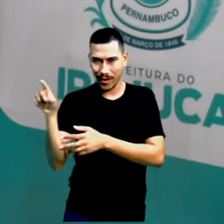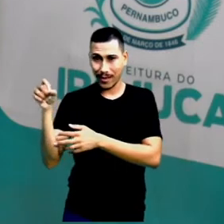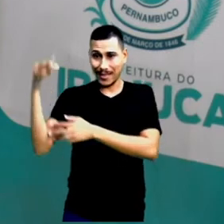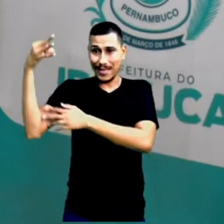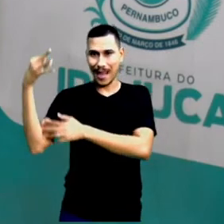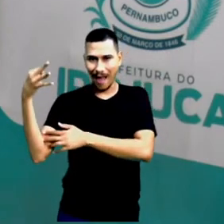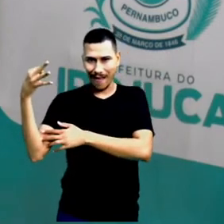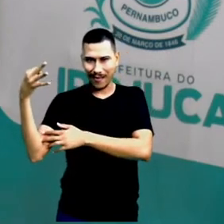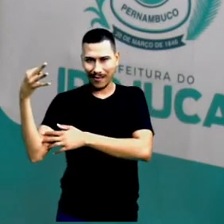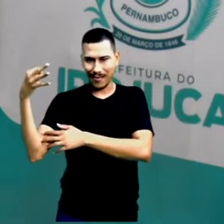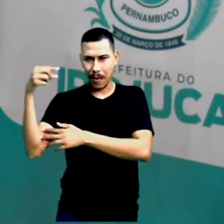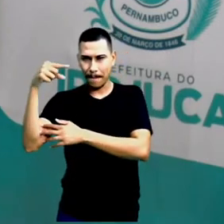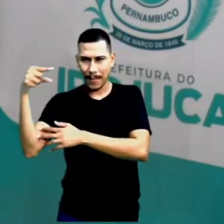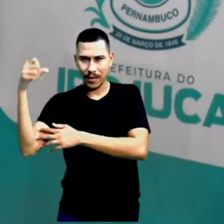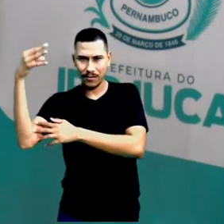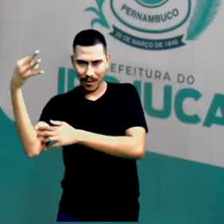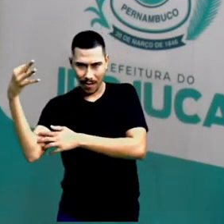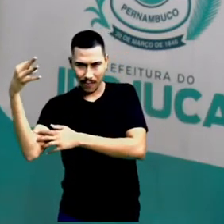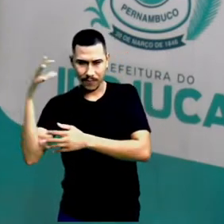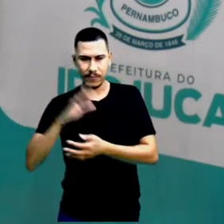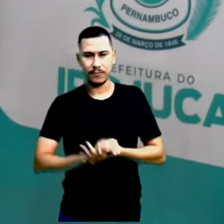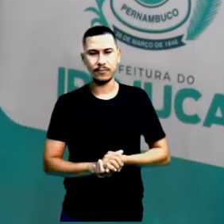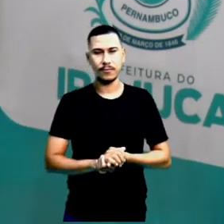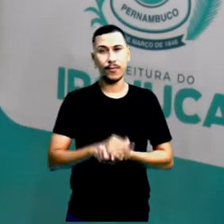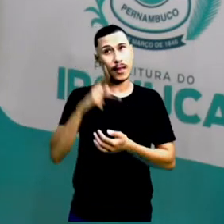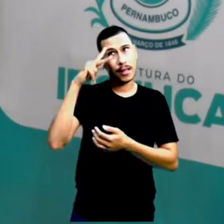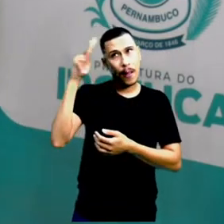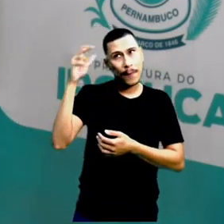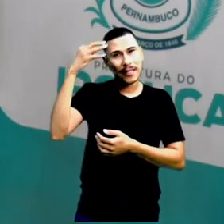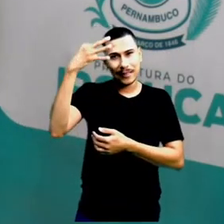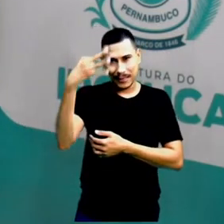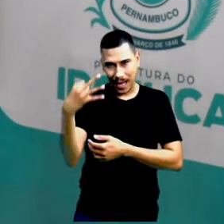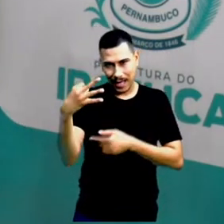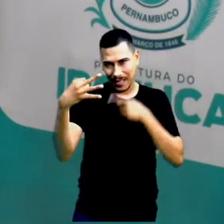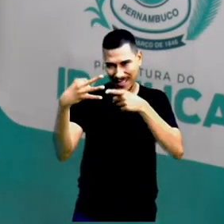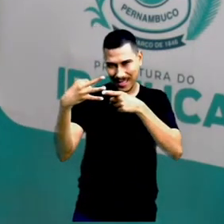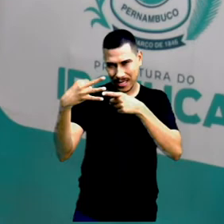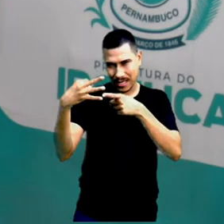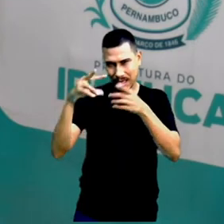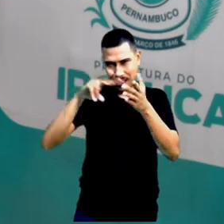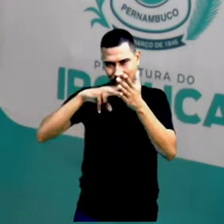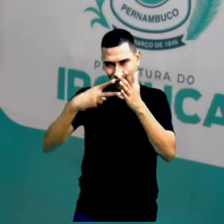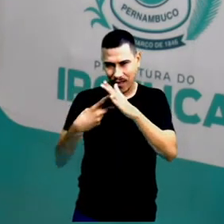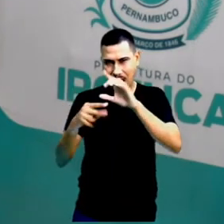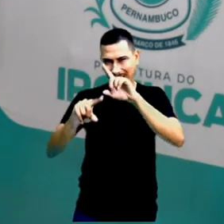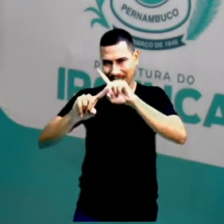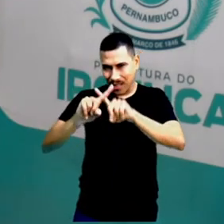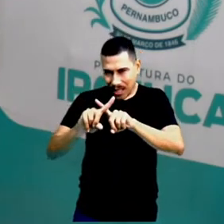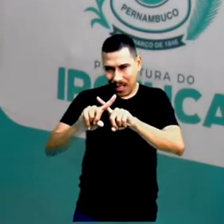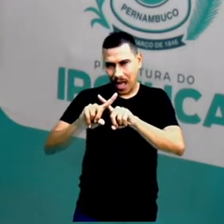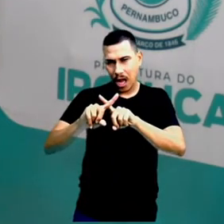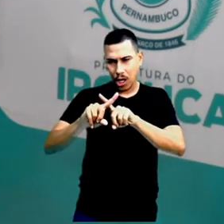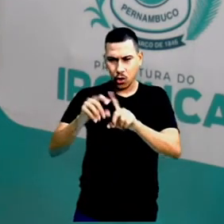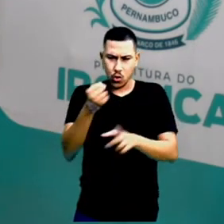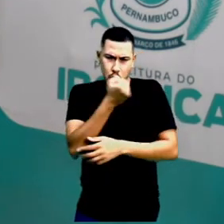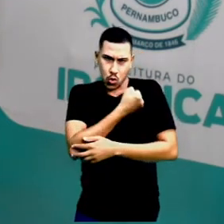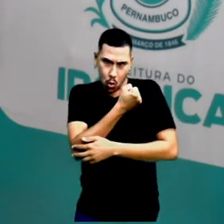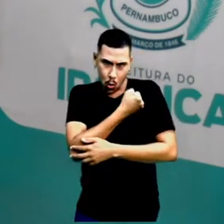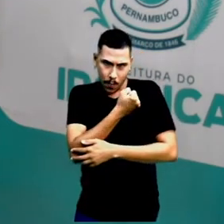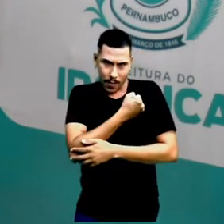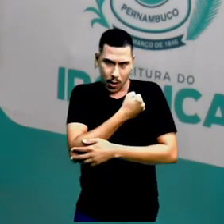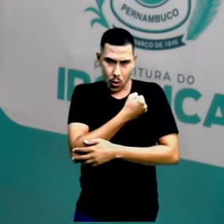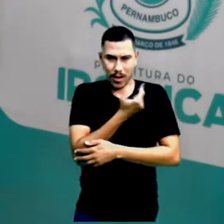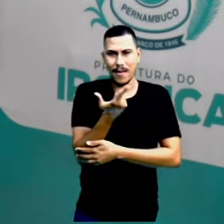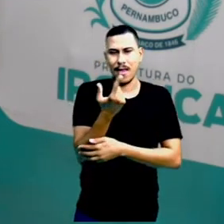3. Aqui, lembrando que 3, que é o x, ele é o número que está compreendido